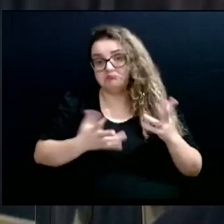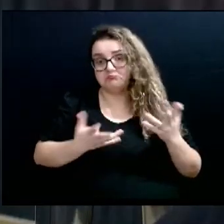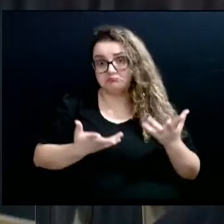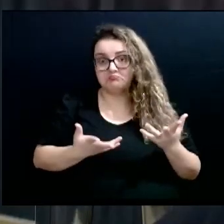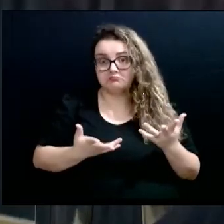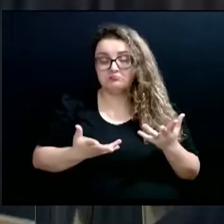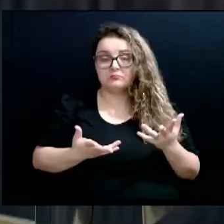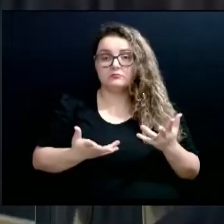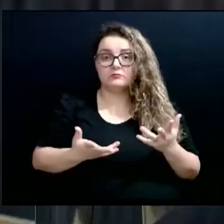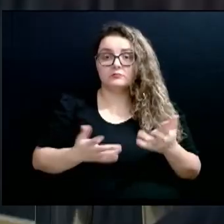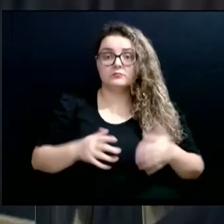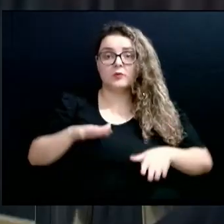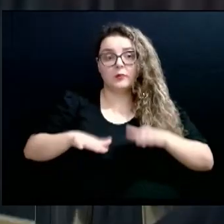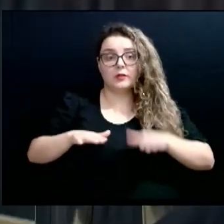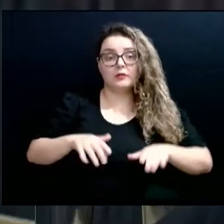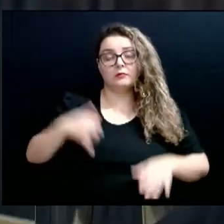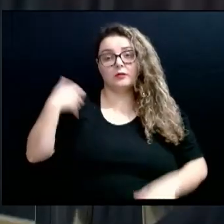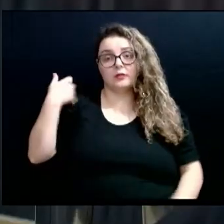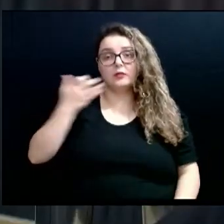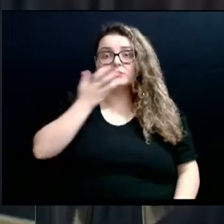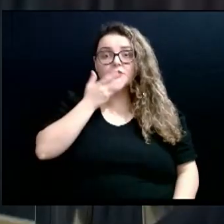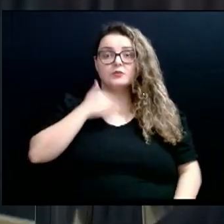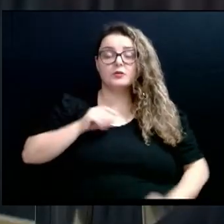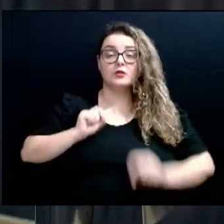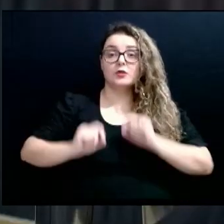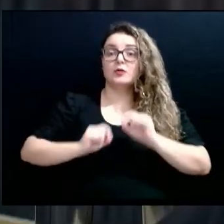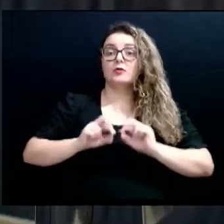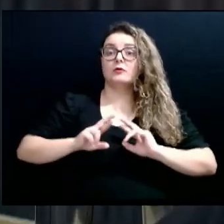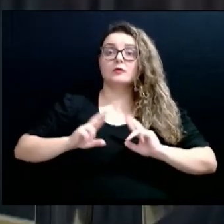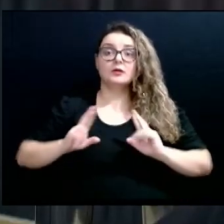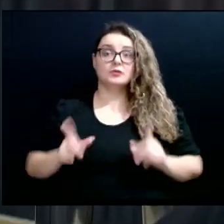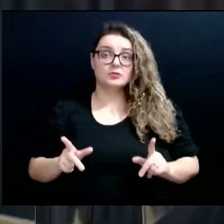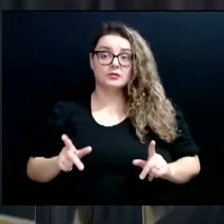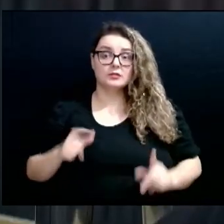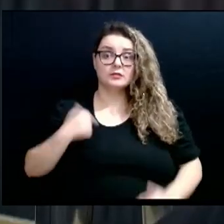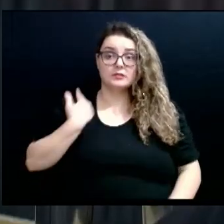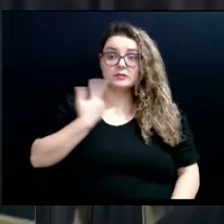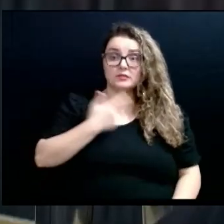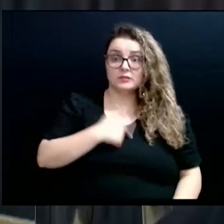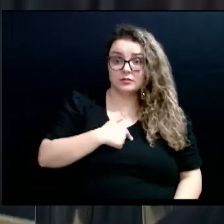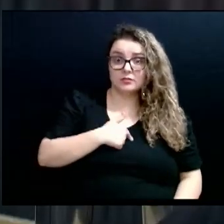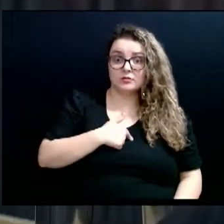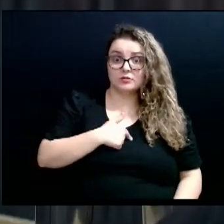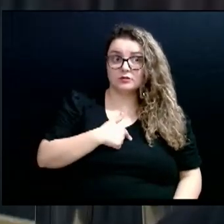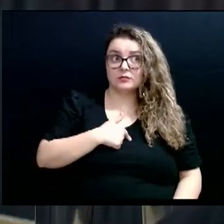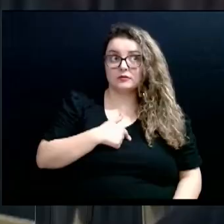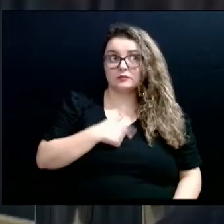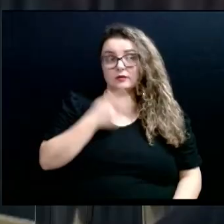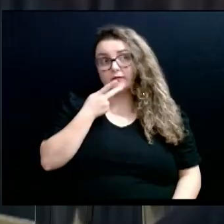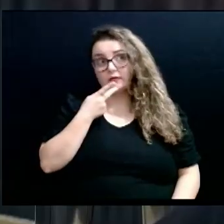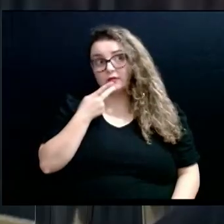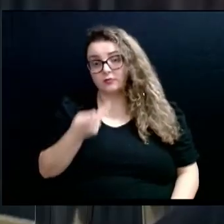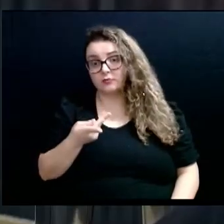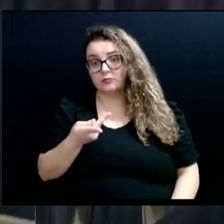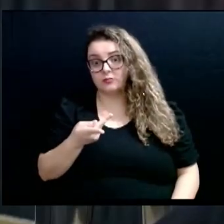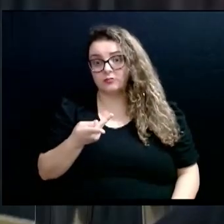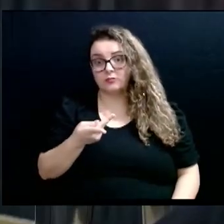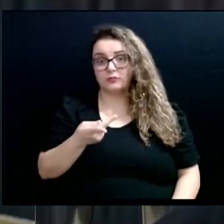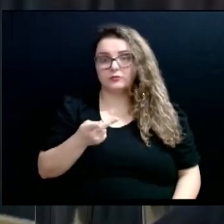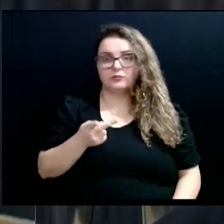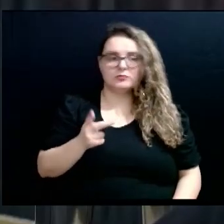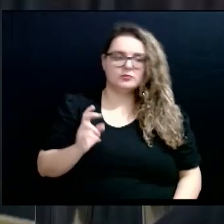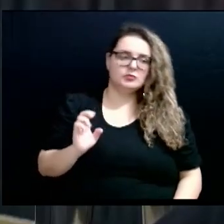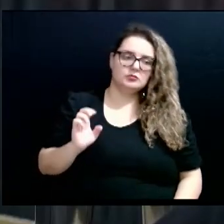da criança. E o que vai diferenciar se a gente vai chamar isso simplesmente de um evento que